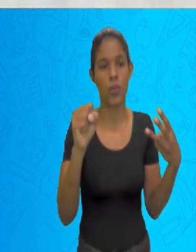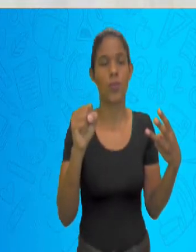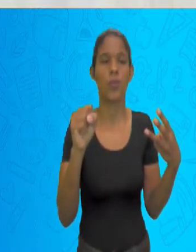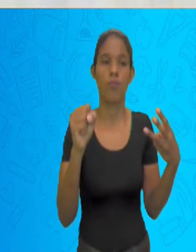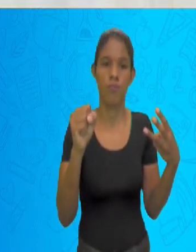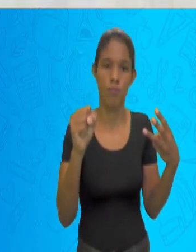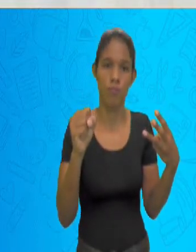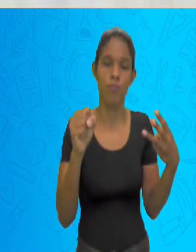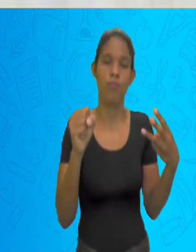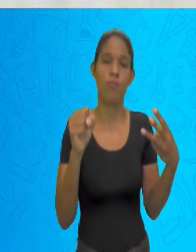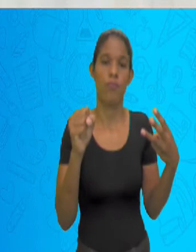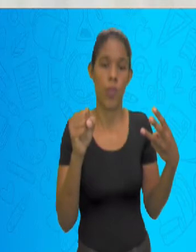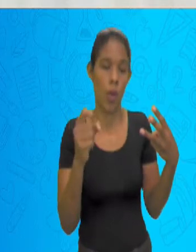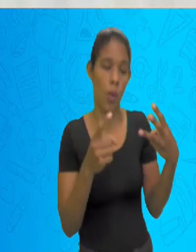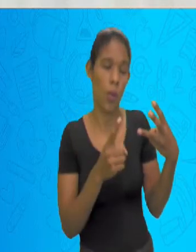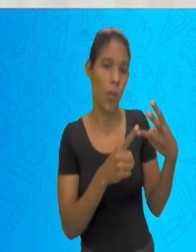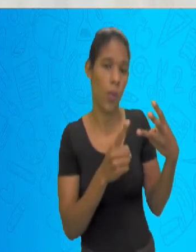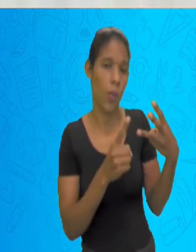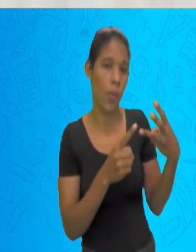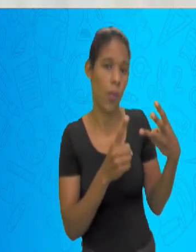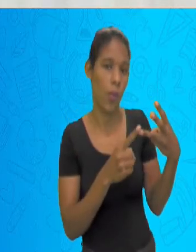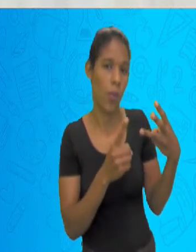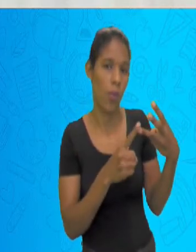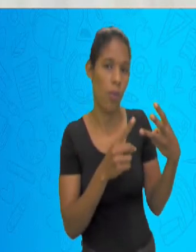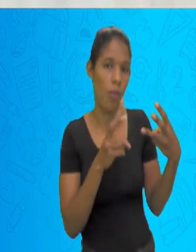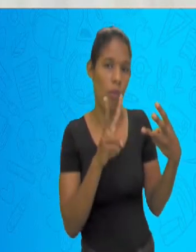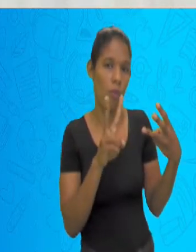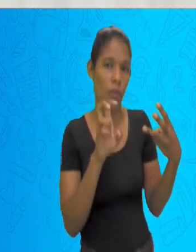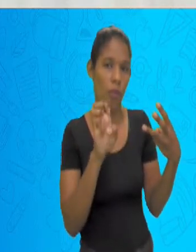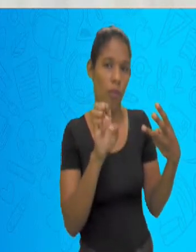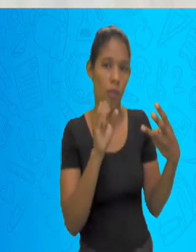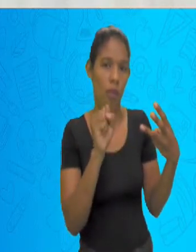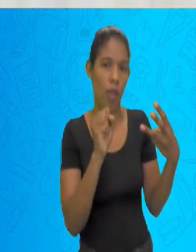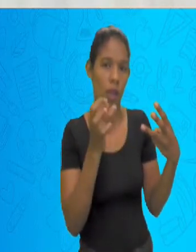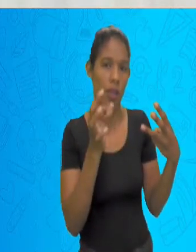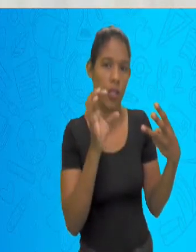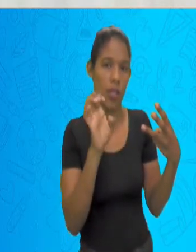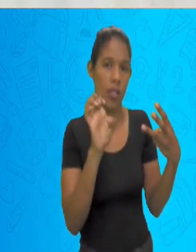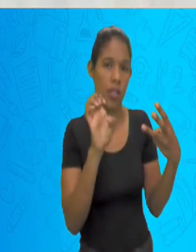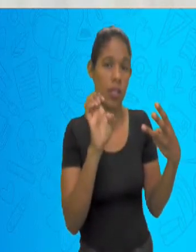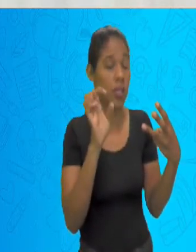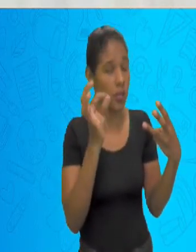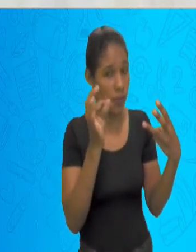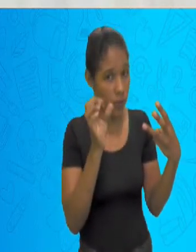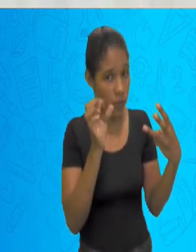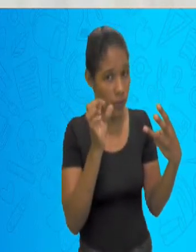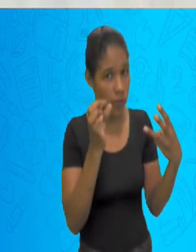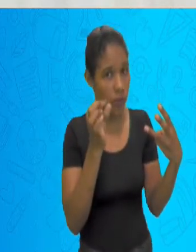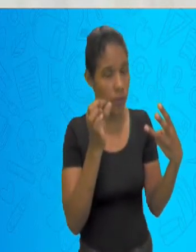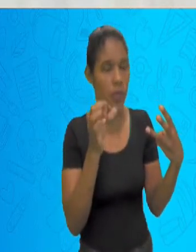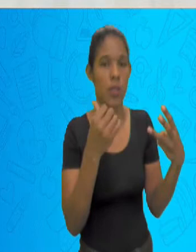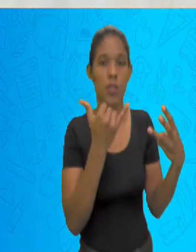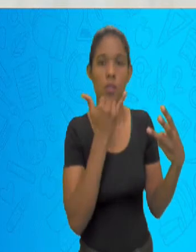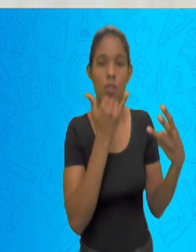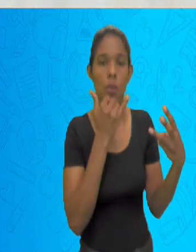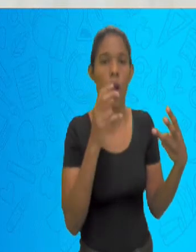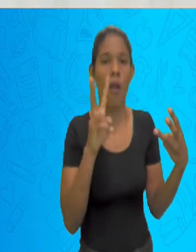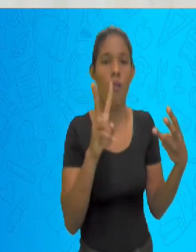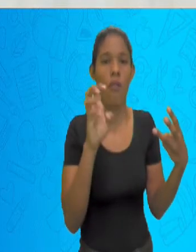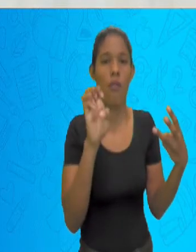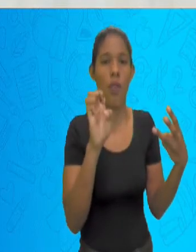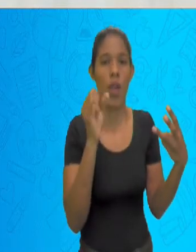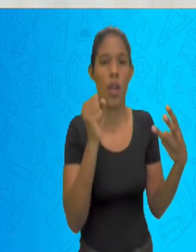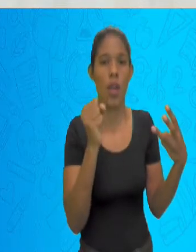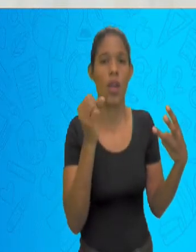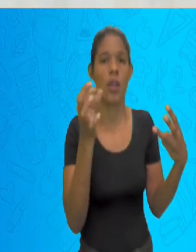8. 8 vértices, ok? Onde as arestas se encontram. Para isso que nós utilizamos essa